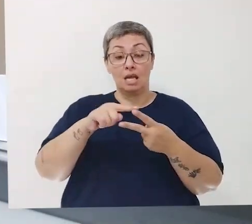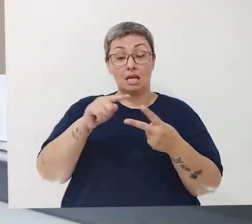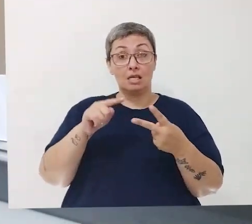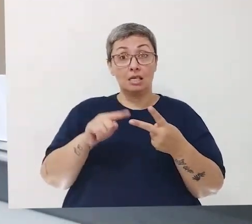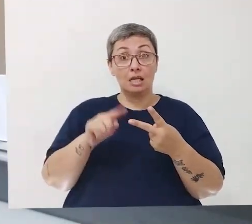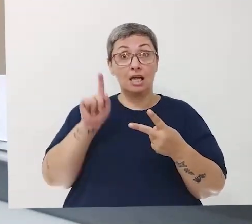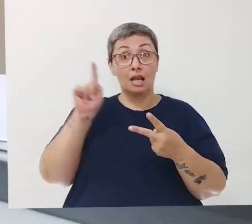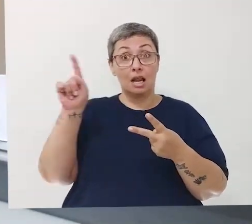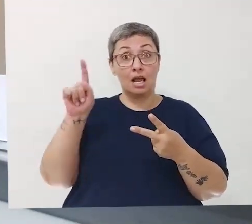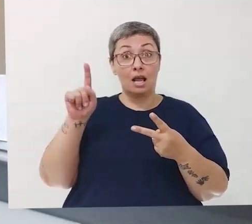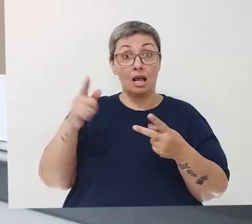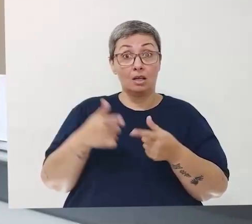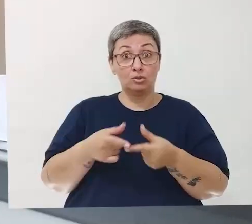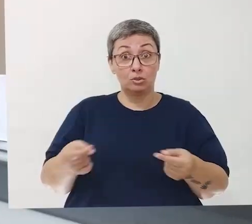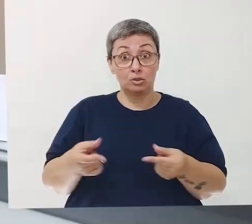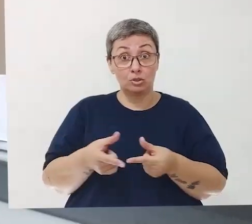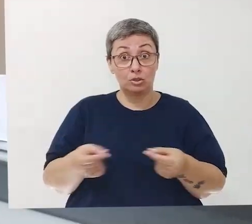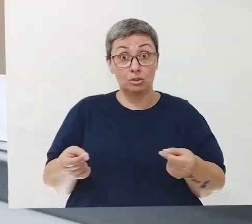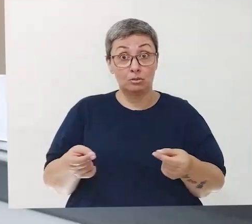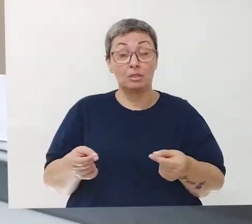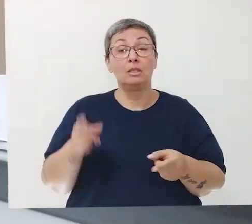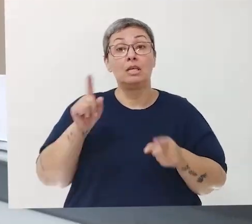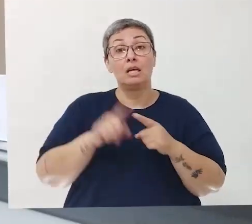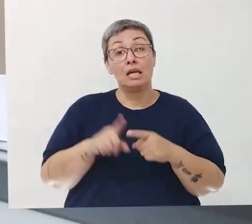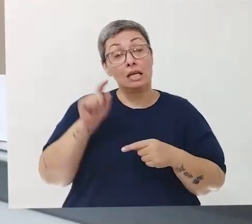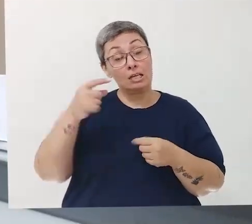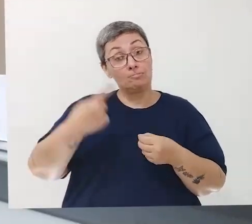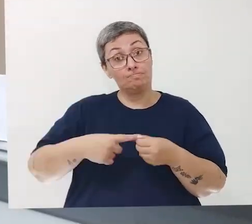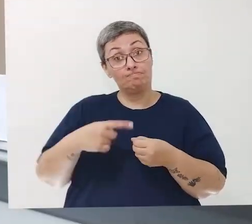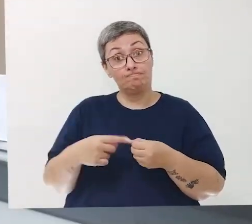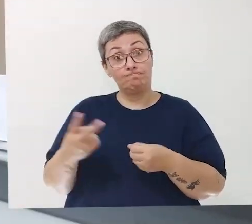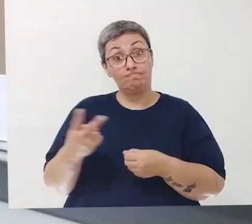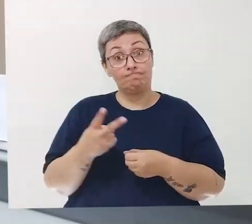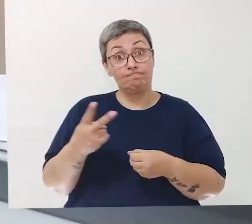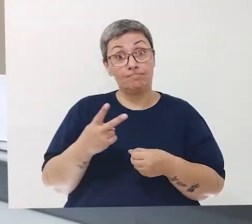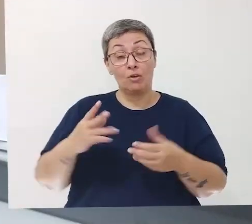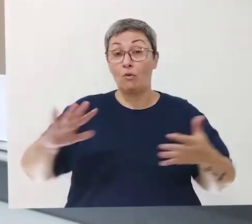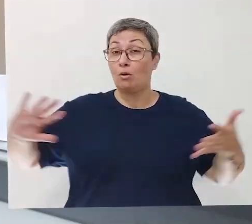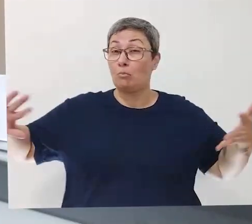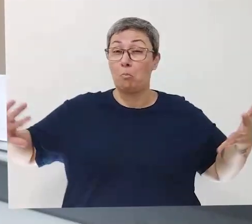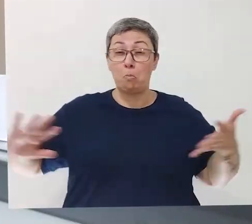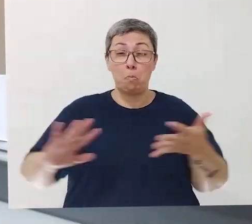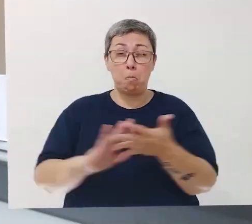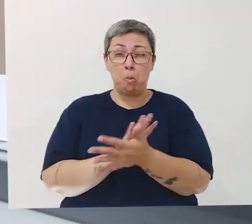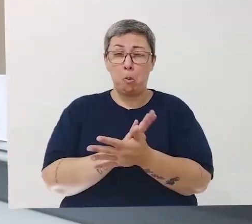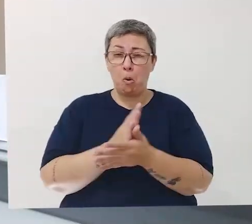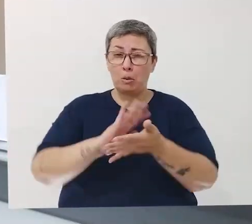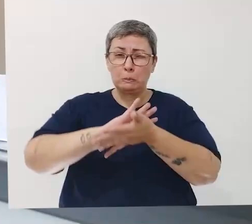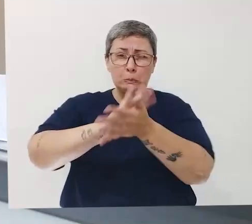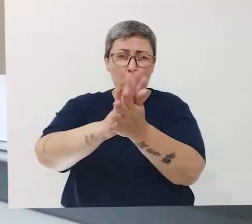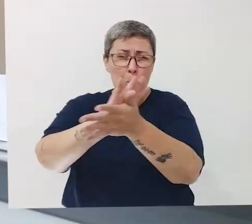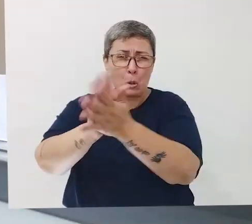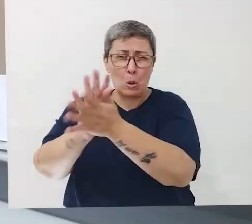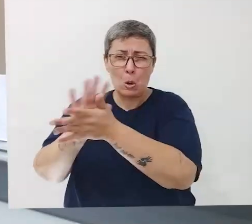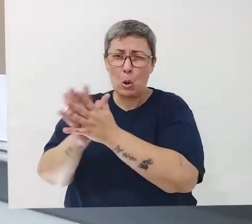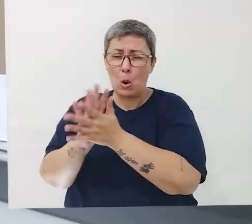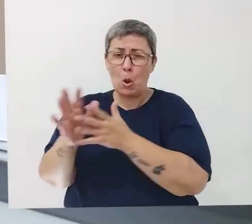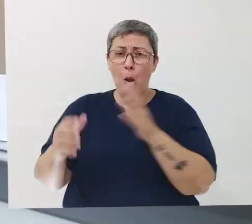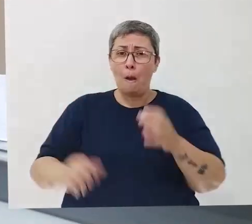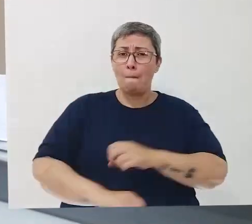são cidades lá do Japão, né? E essas cidades elas foram devastadas com o uso de